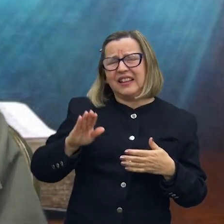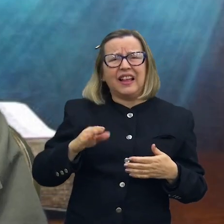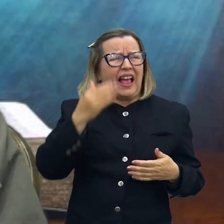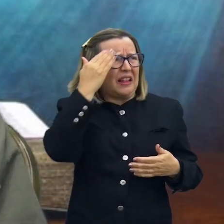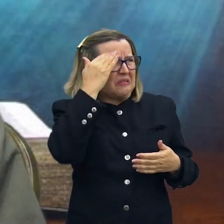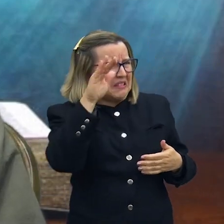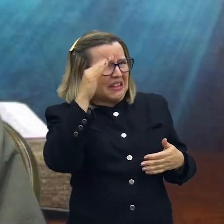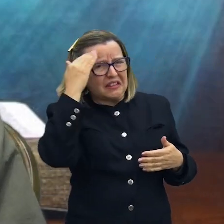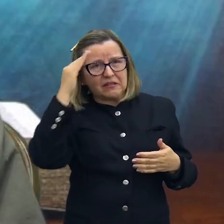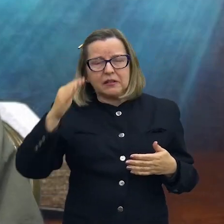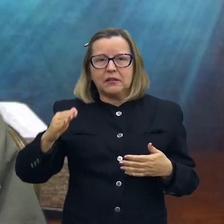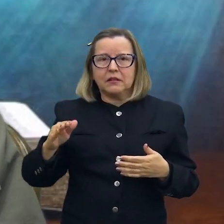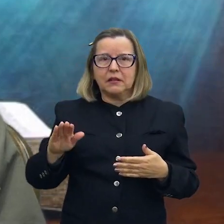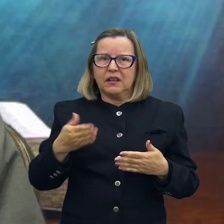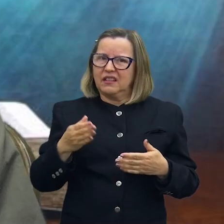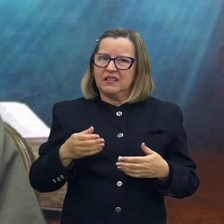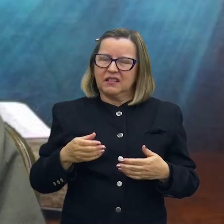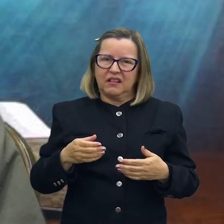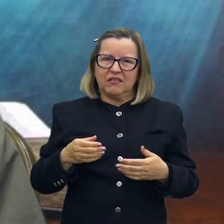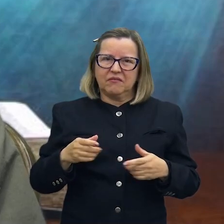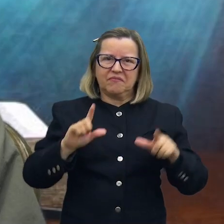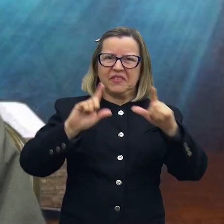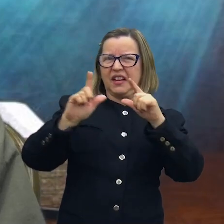Vai ver série de TV, para ver se resolve.